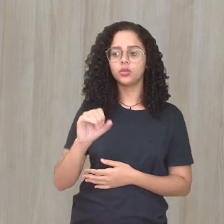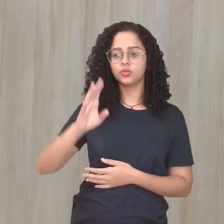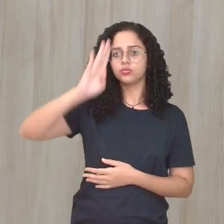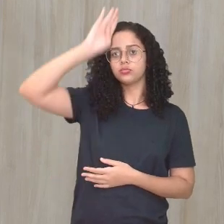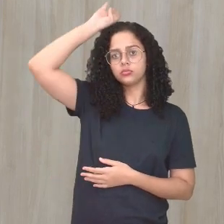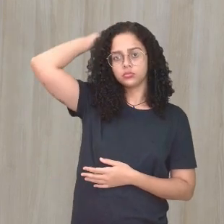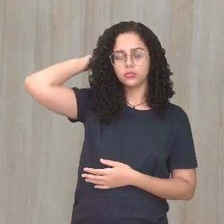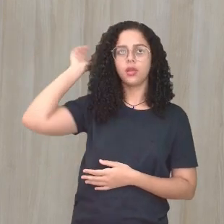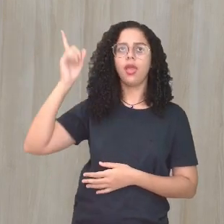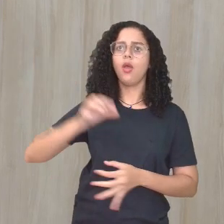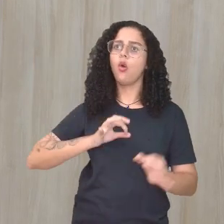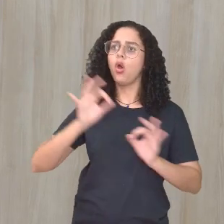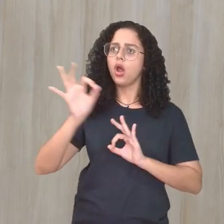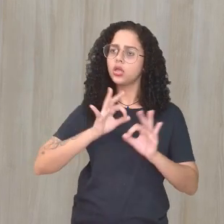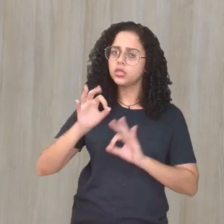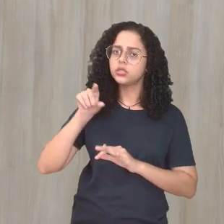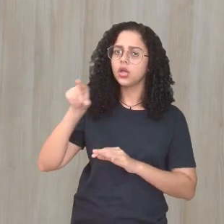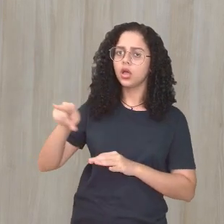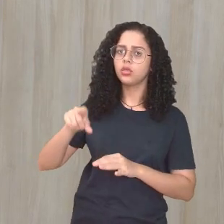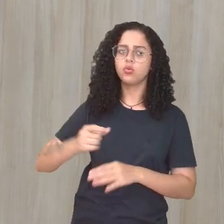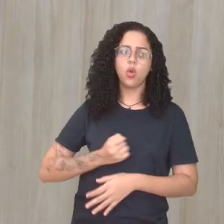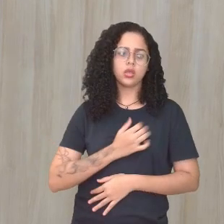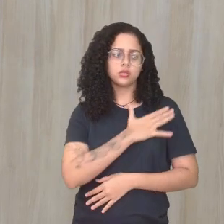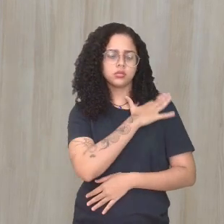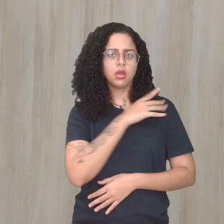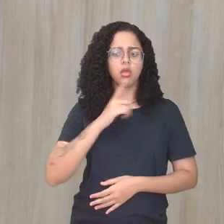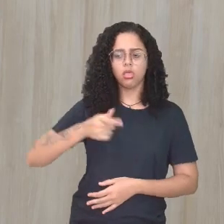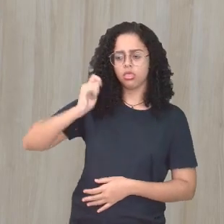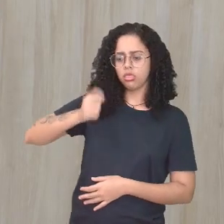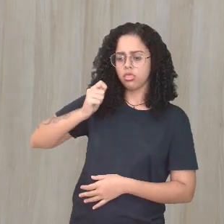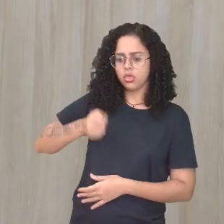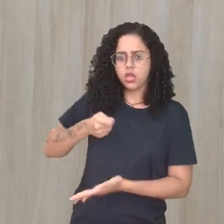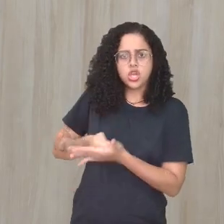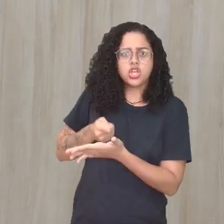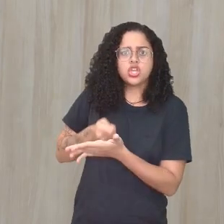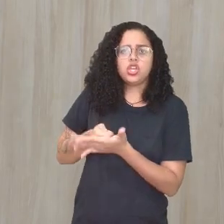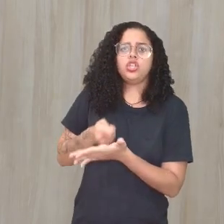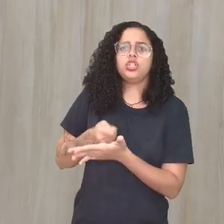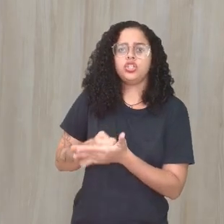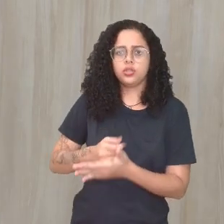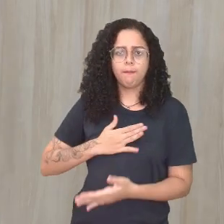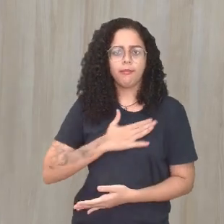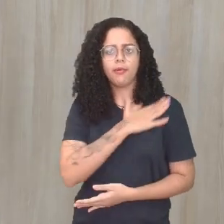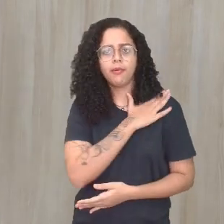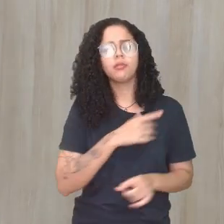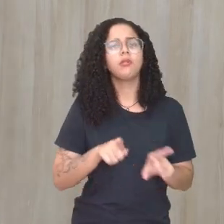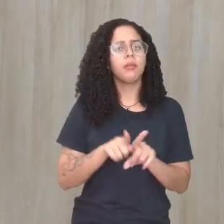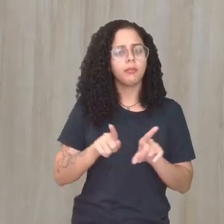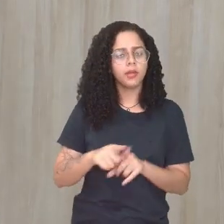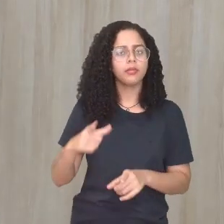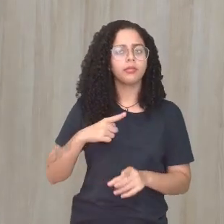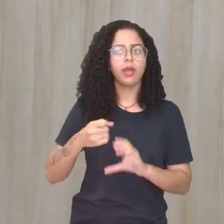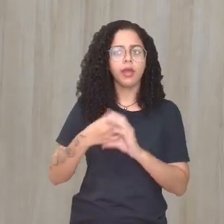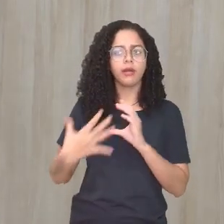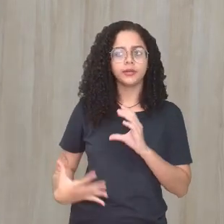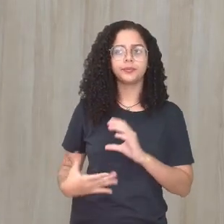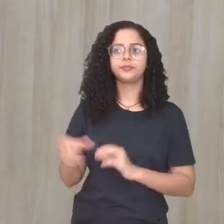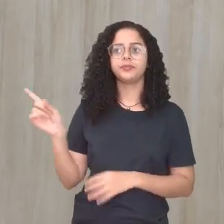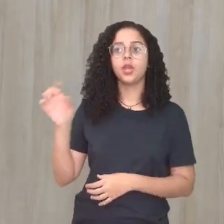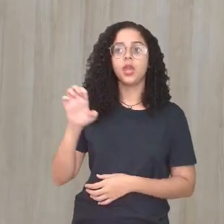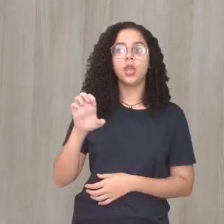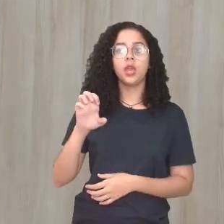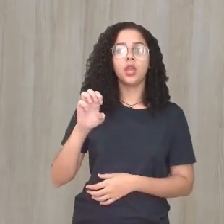exército e essa disciplina rígida, né, e militarista, né, ela vai sendo trazida também, ó.